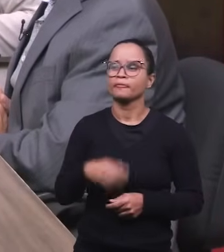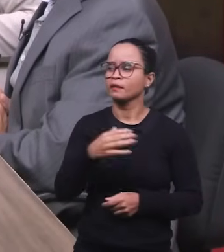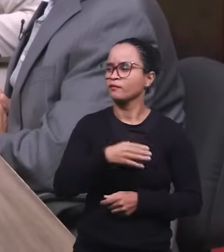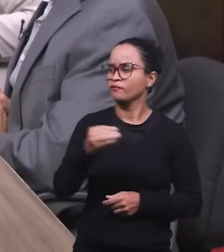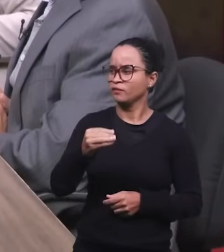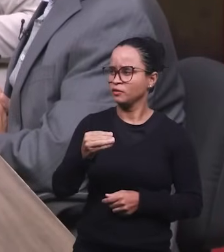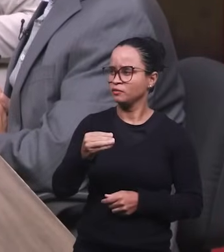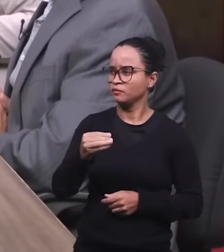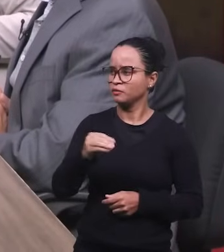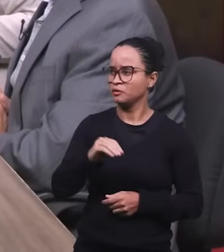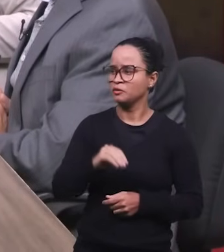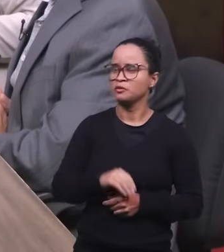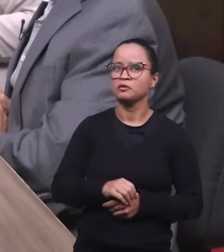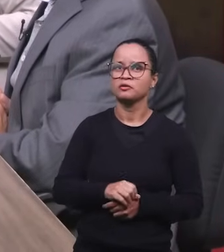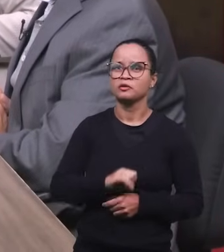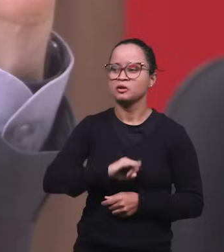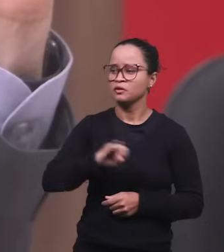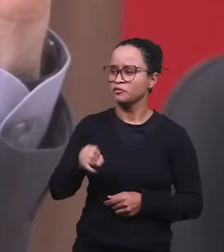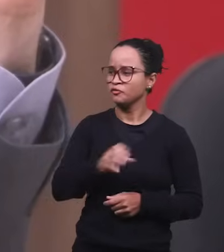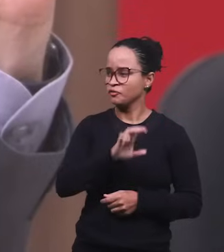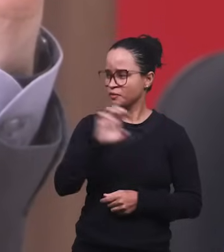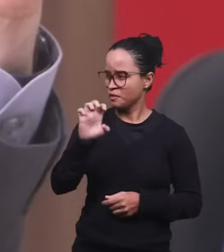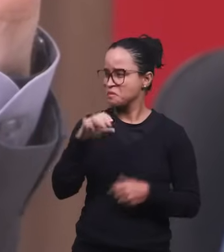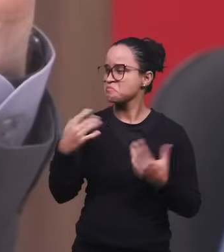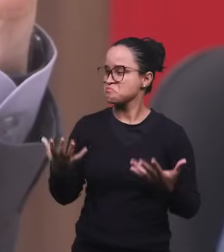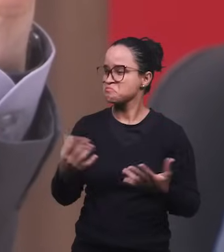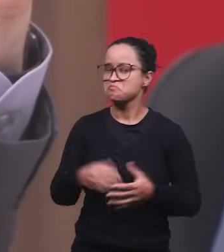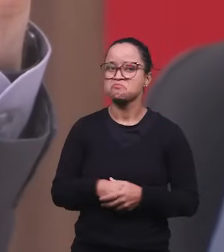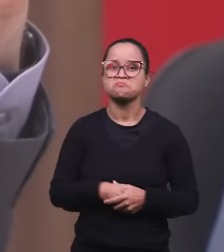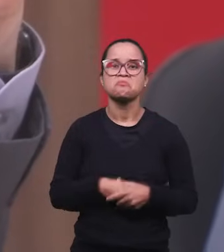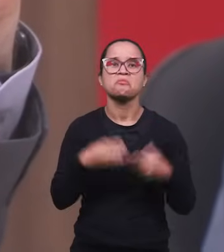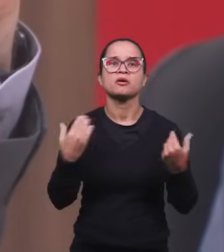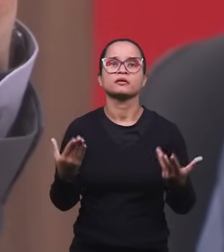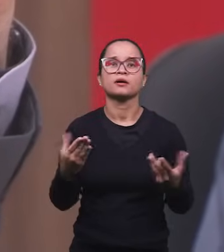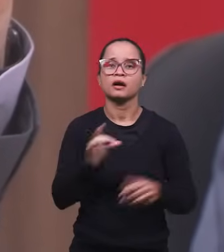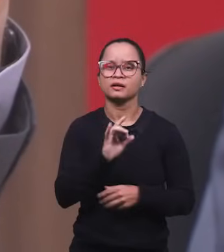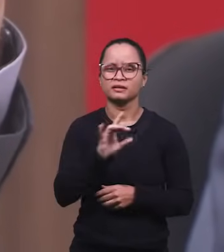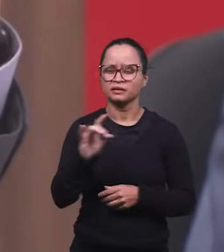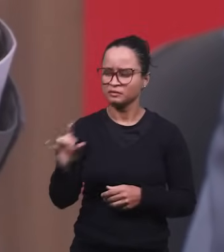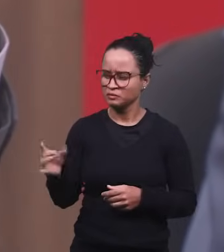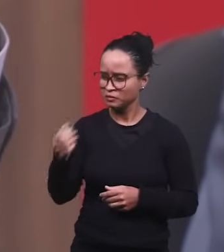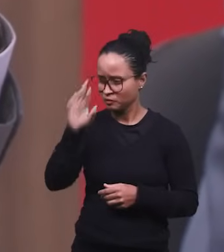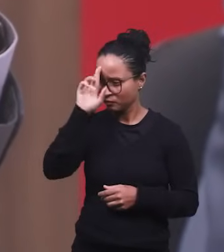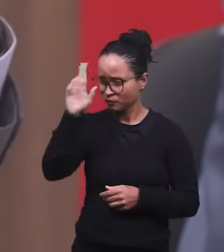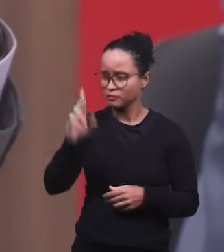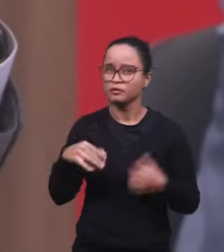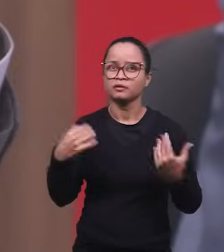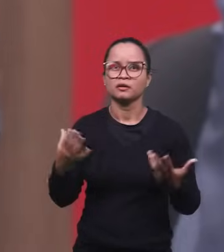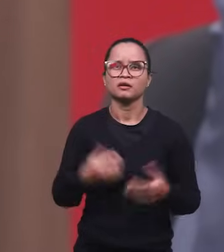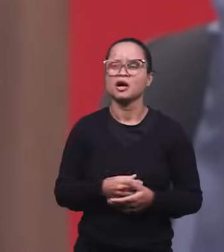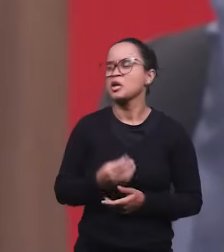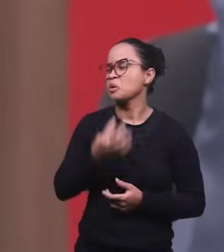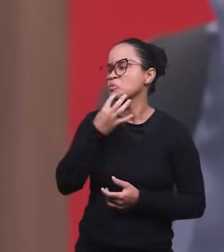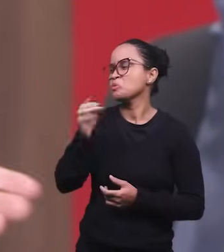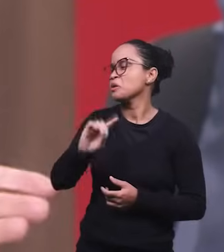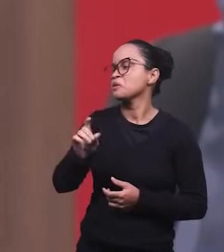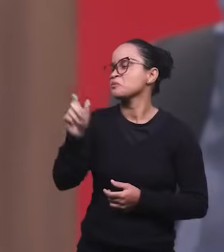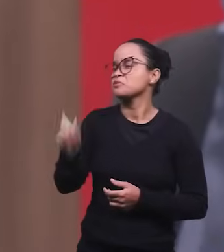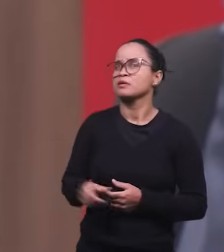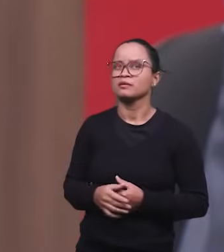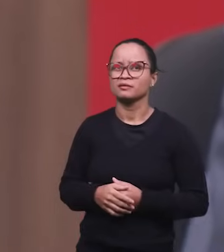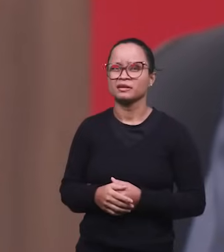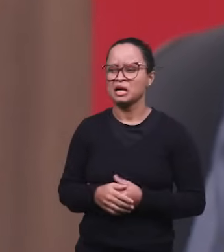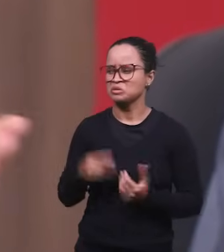Quem é o Senhor? O filho de Jessé. Muitos servos há hoje e cada um foge a seu senhor. Então, assim, ele disse, não